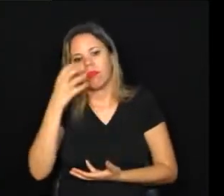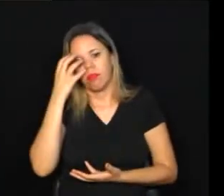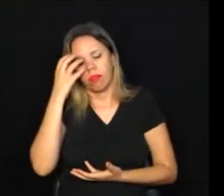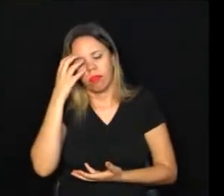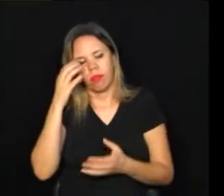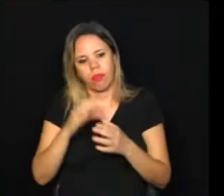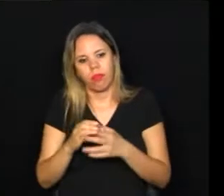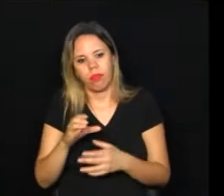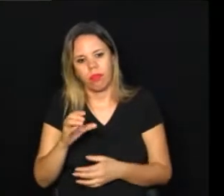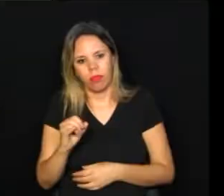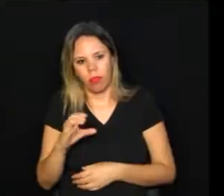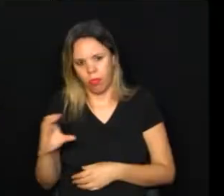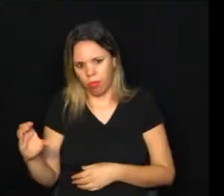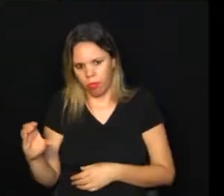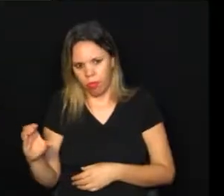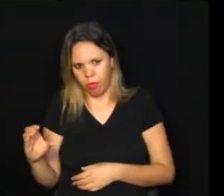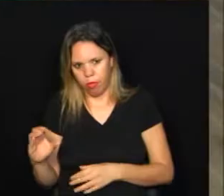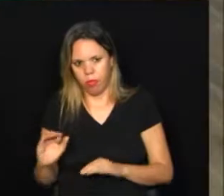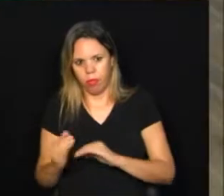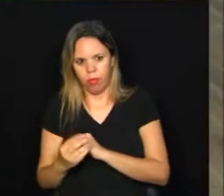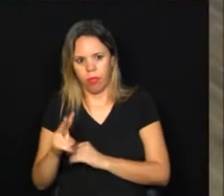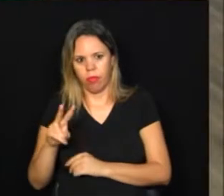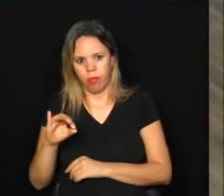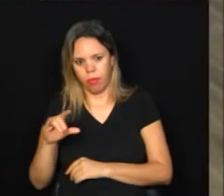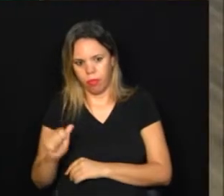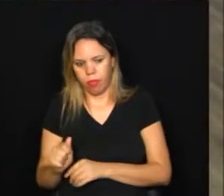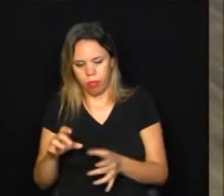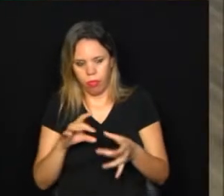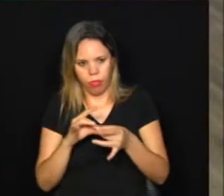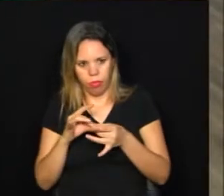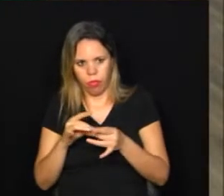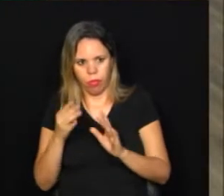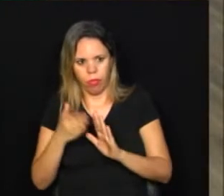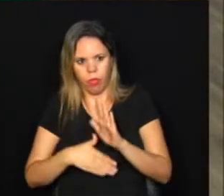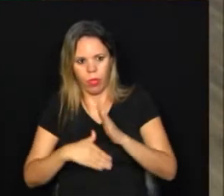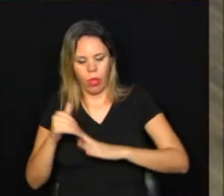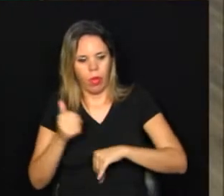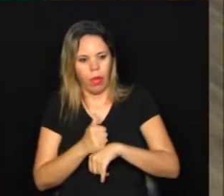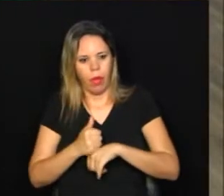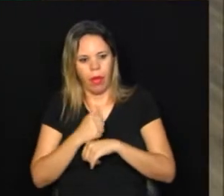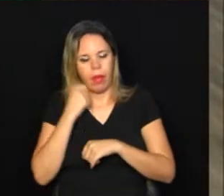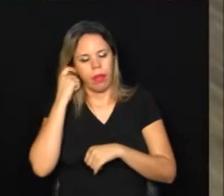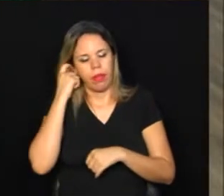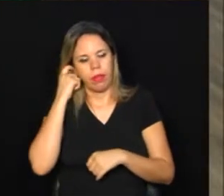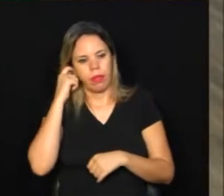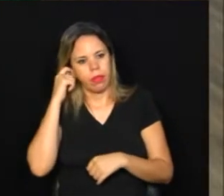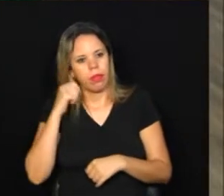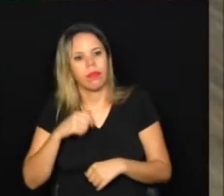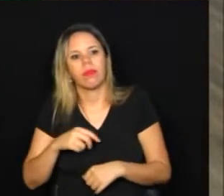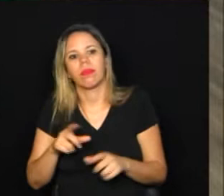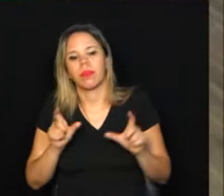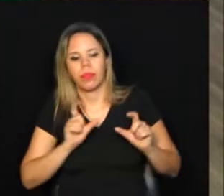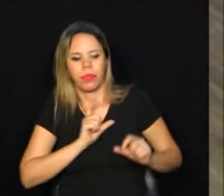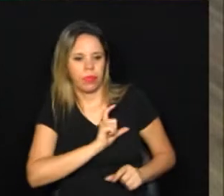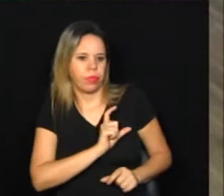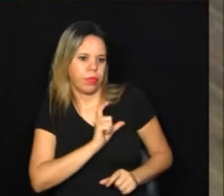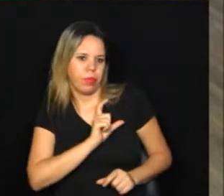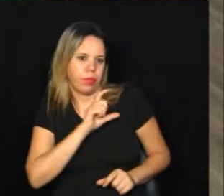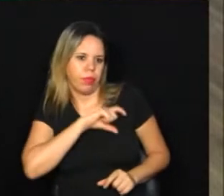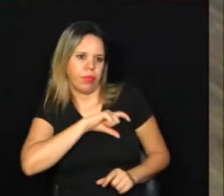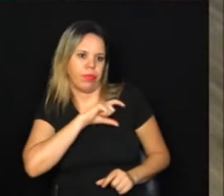no CAIC da Vila União. Então, o profissional tem que apresentar um RG, uma carteira de motorista, algum documento para